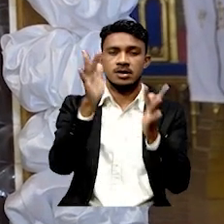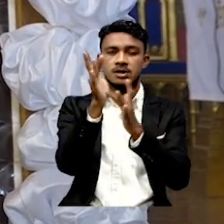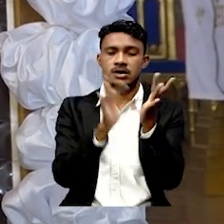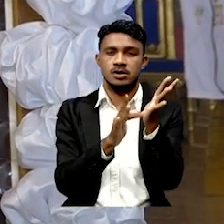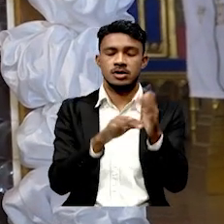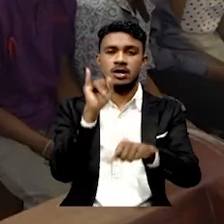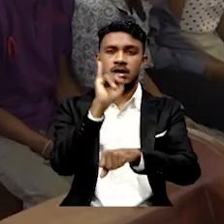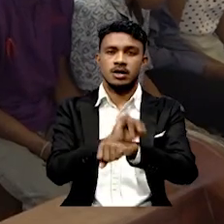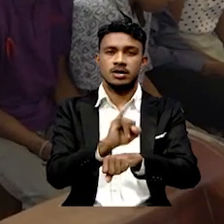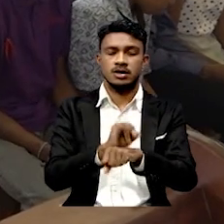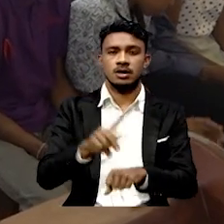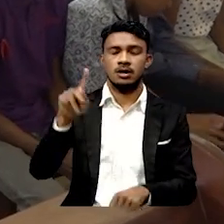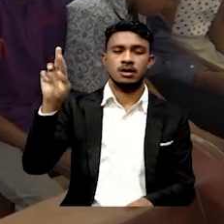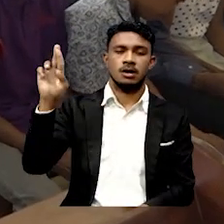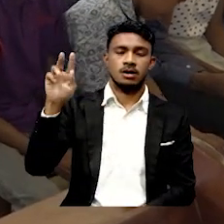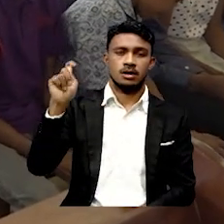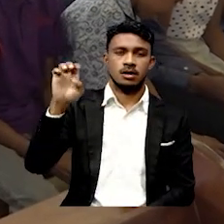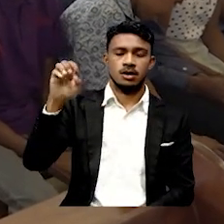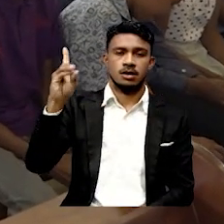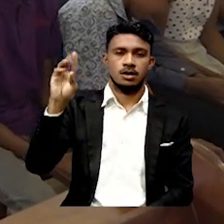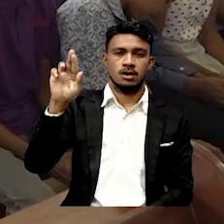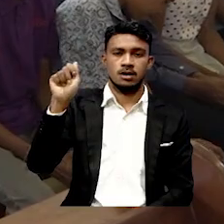Imaculada da Conceição Catedral de Ili domingo nem.